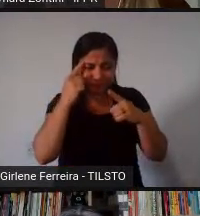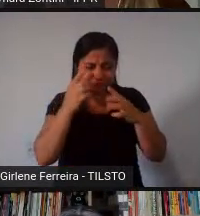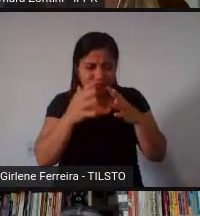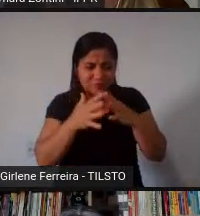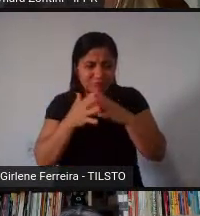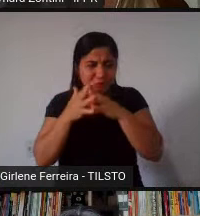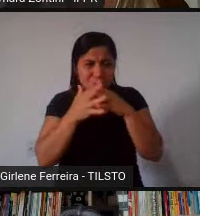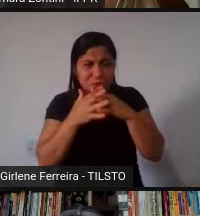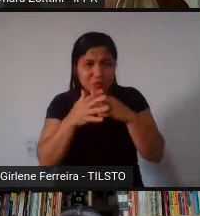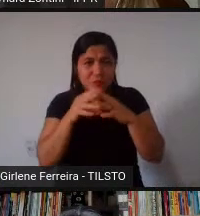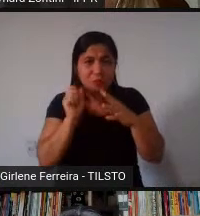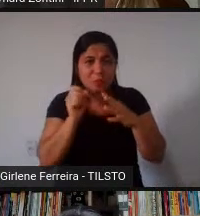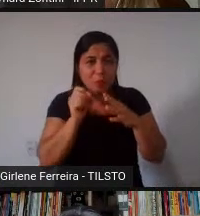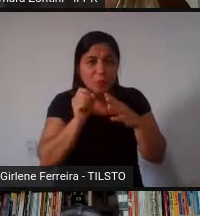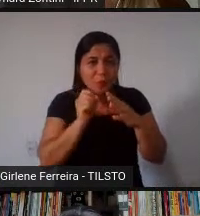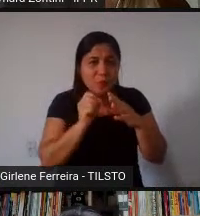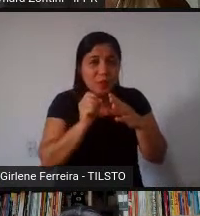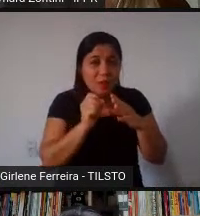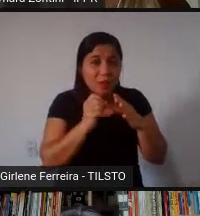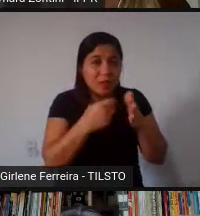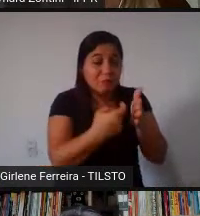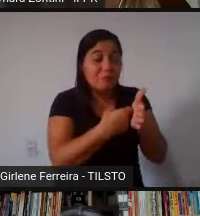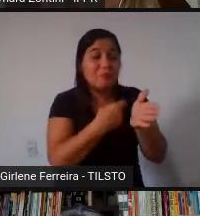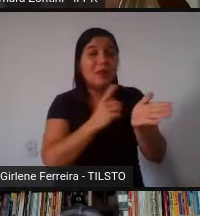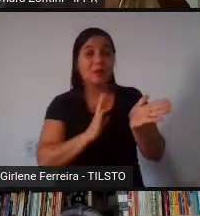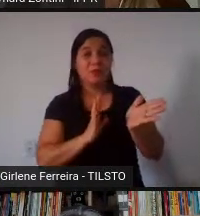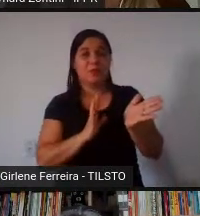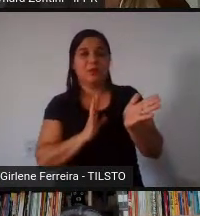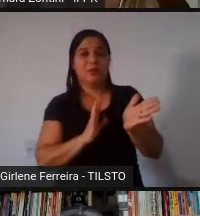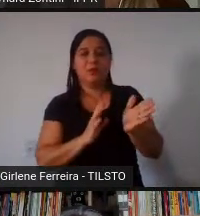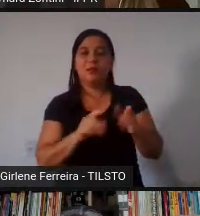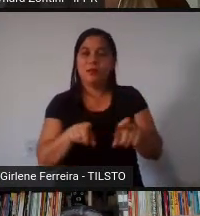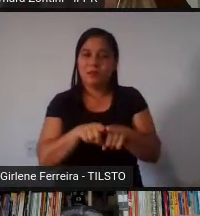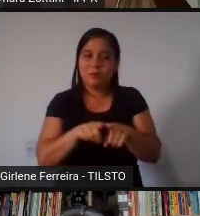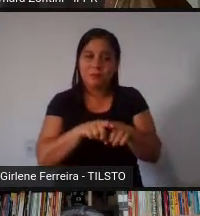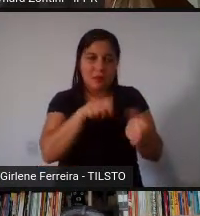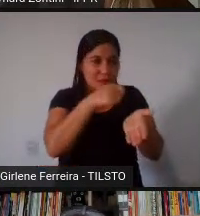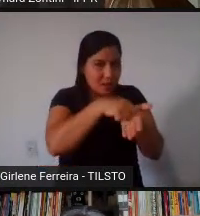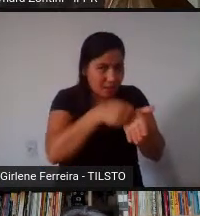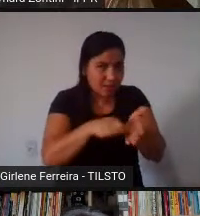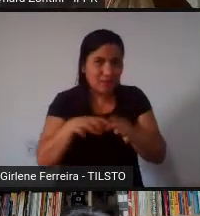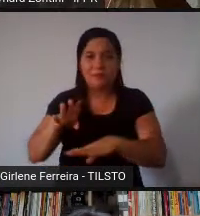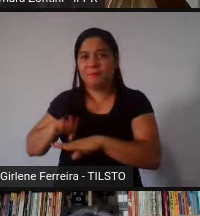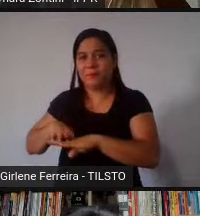da escrita da matemática, né? Da escrita matemática. É isso.